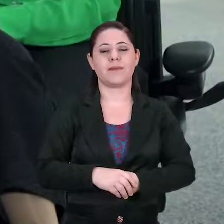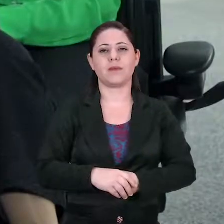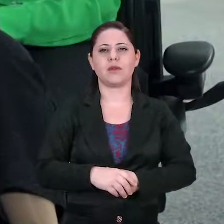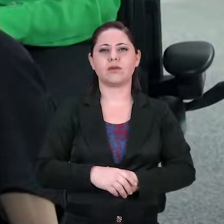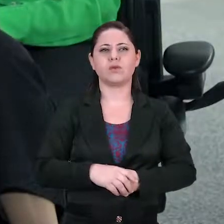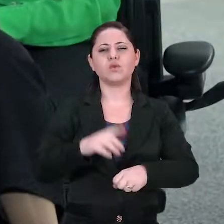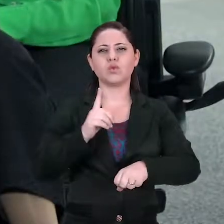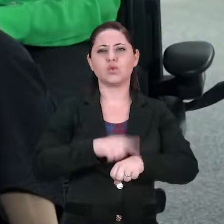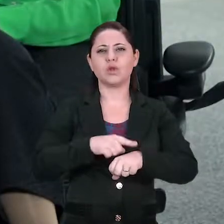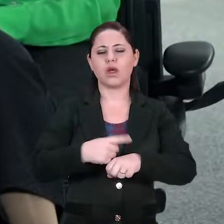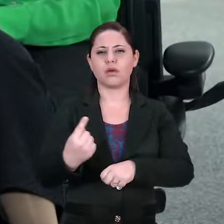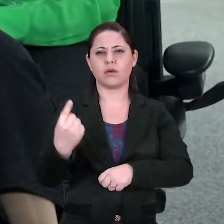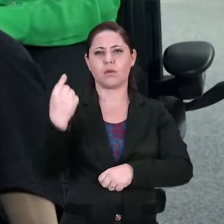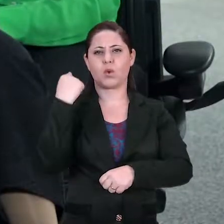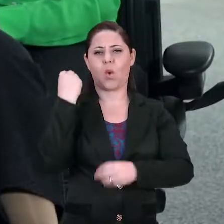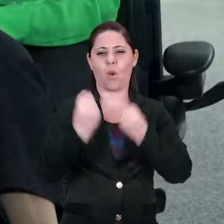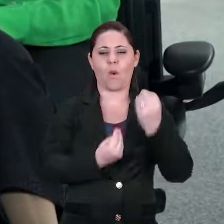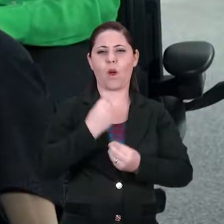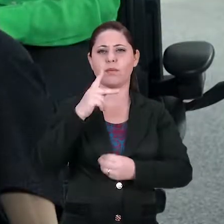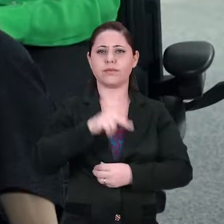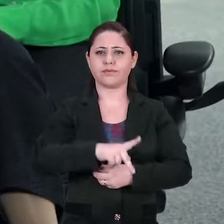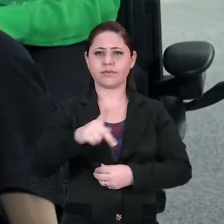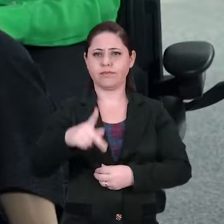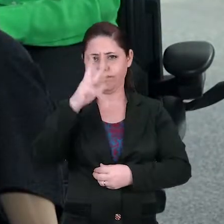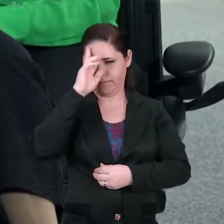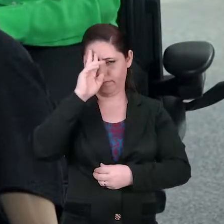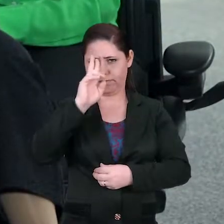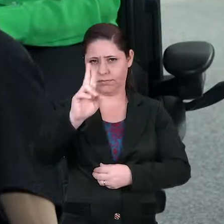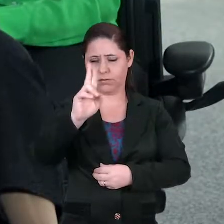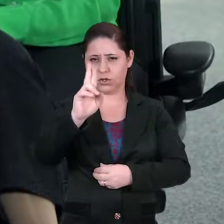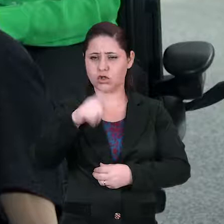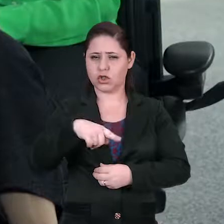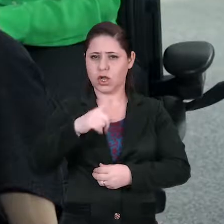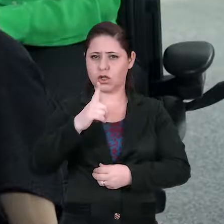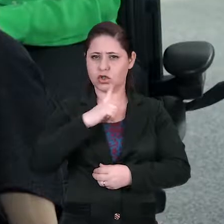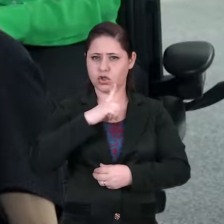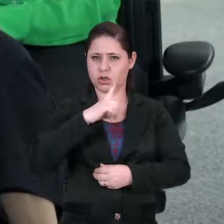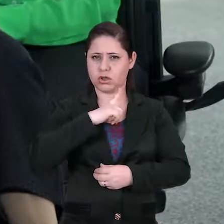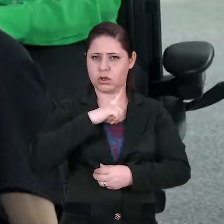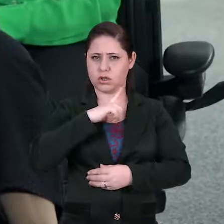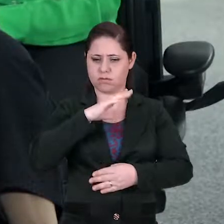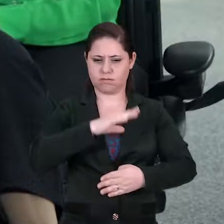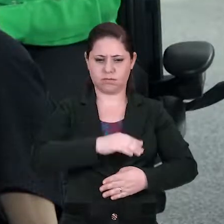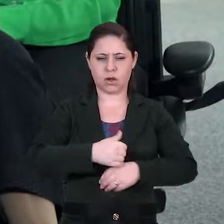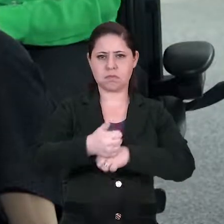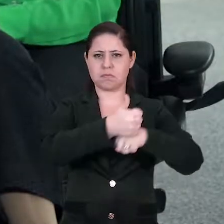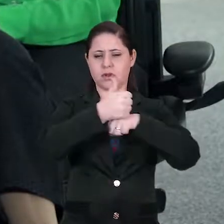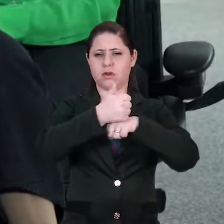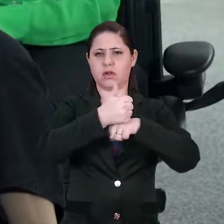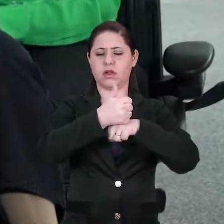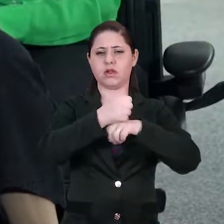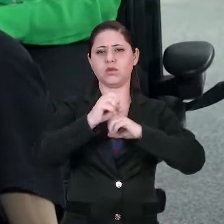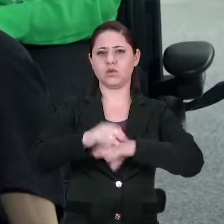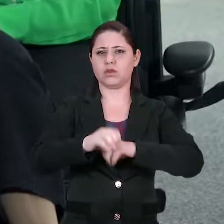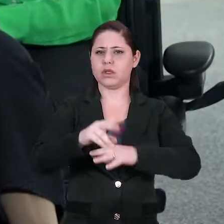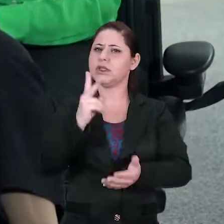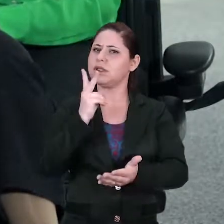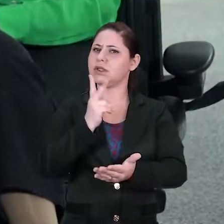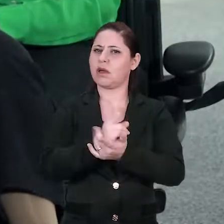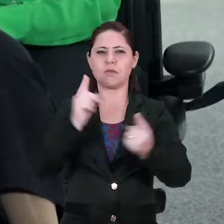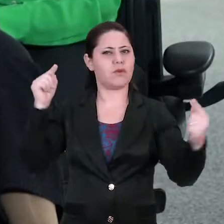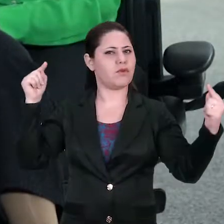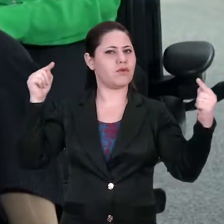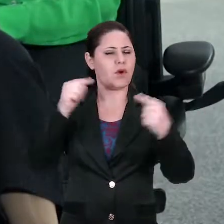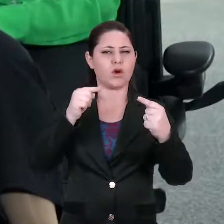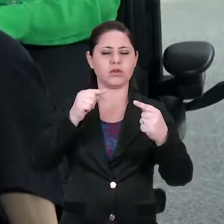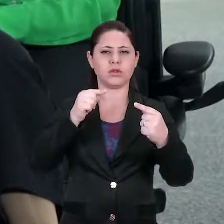aquela época, na qualidade de professora, de sido diretora, já priorizava a educação na tua atuação como parlamentar? Sempre foi esse teu foco